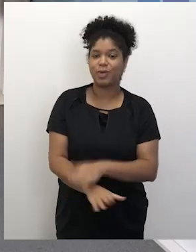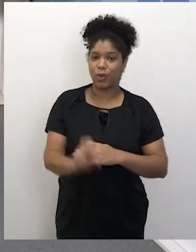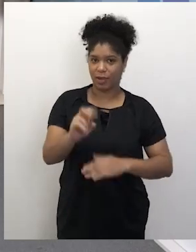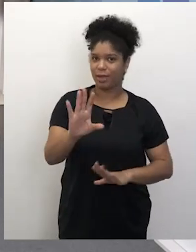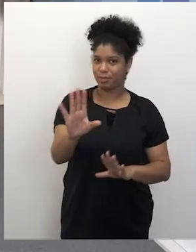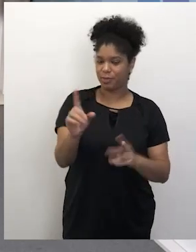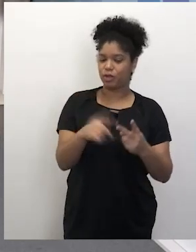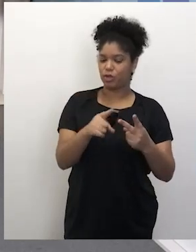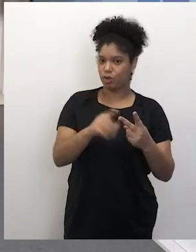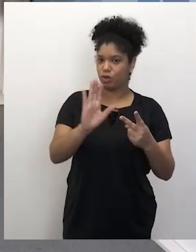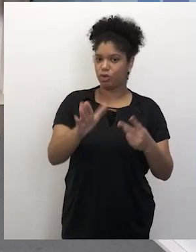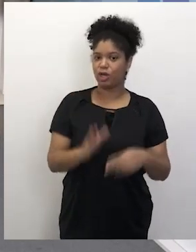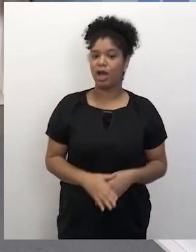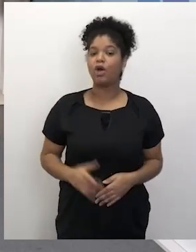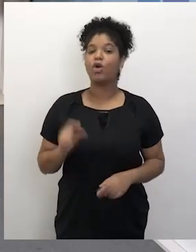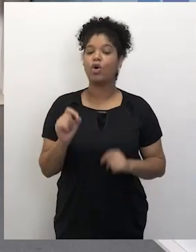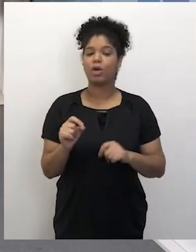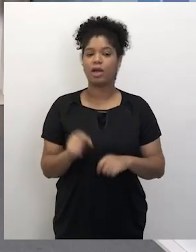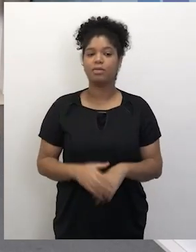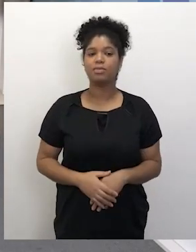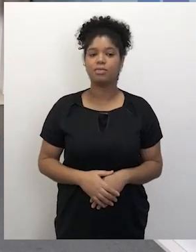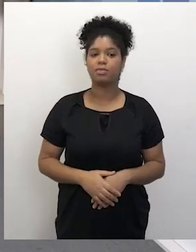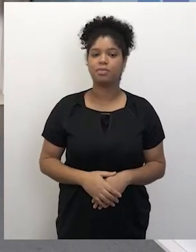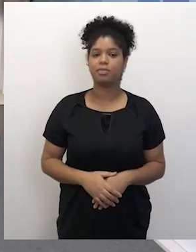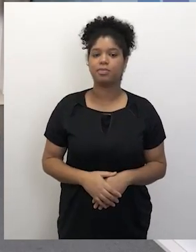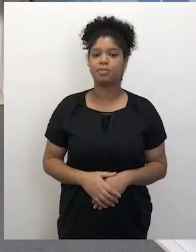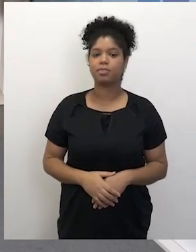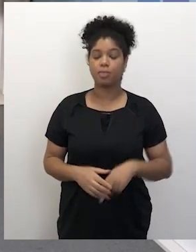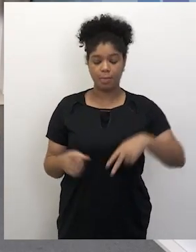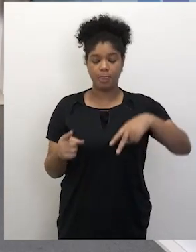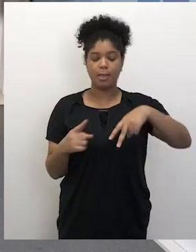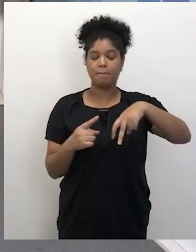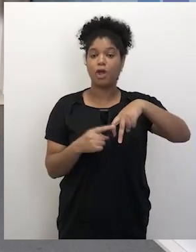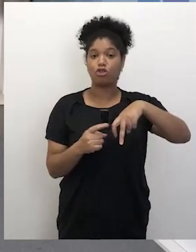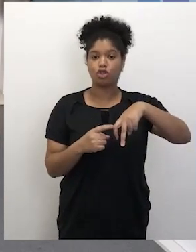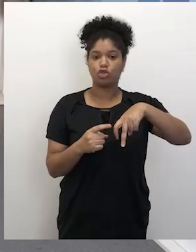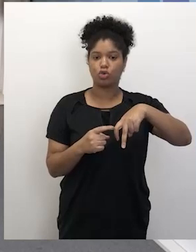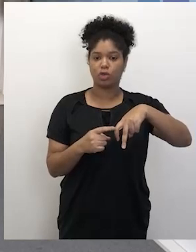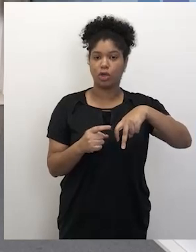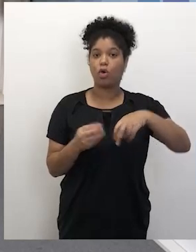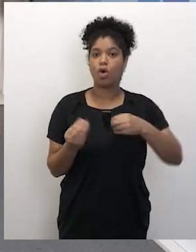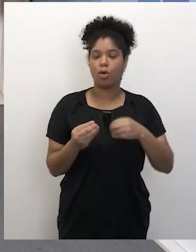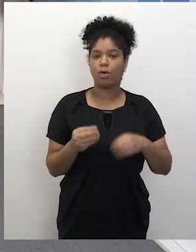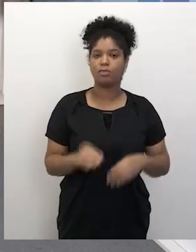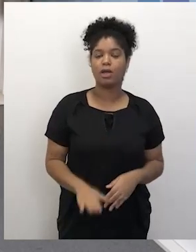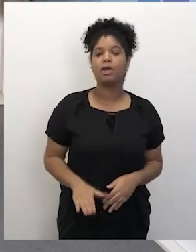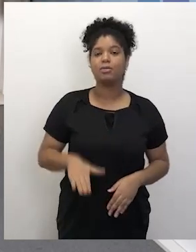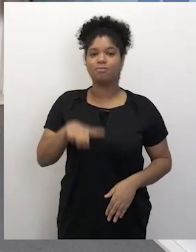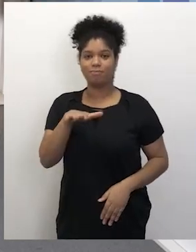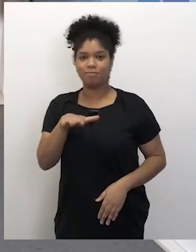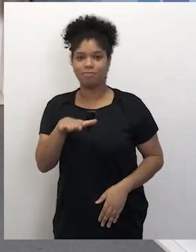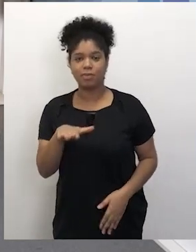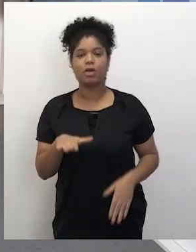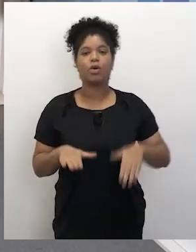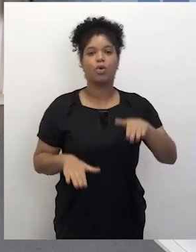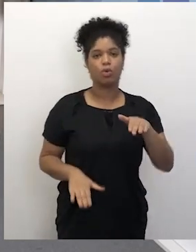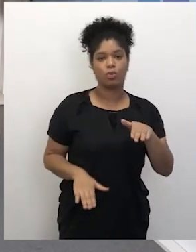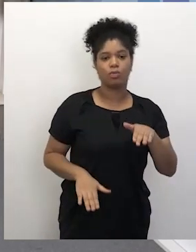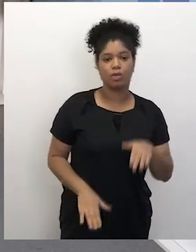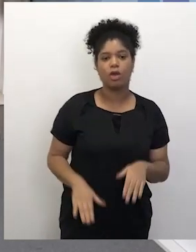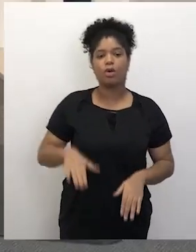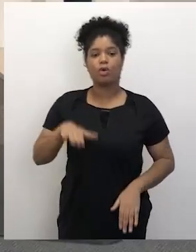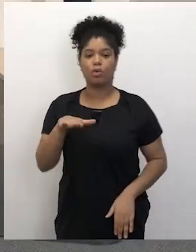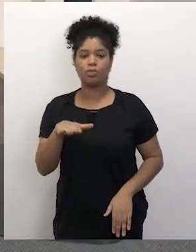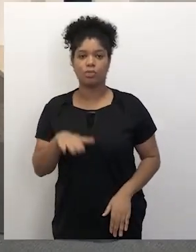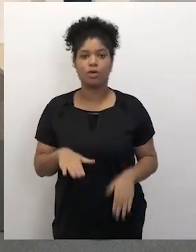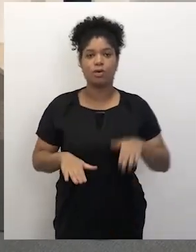Depois a gente vai fazer um joelhinho. E esse eles também conhecem. É. Não ó, é? Um, dois. Então